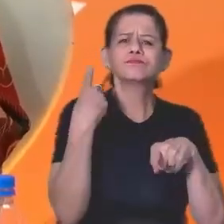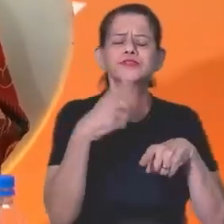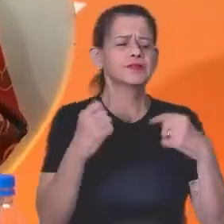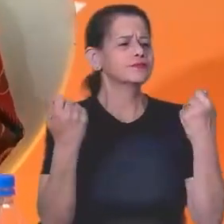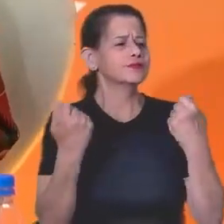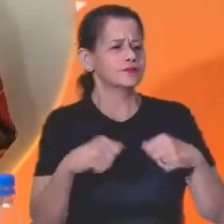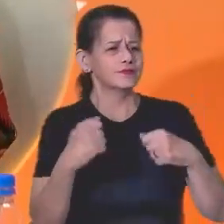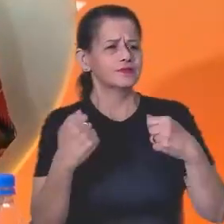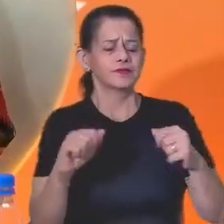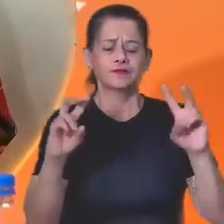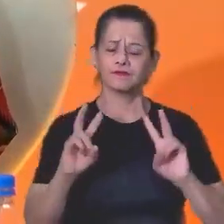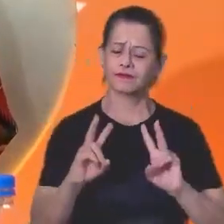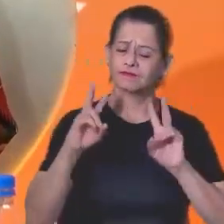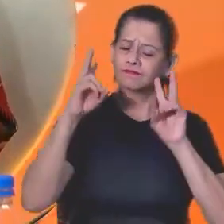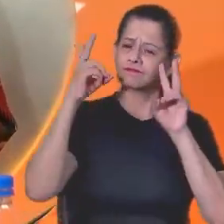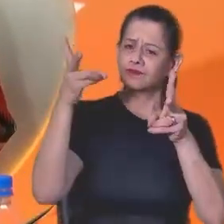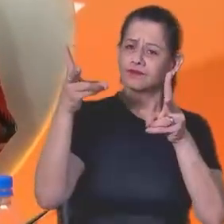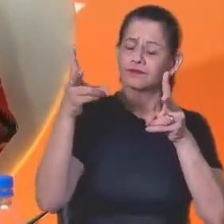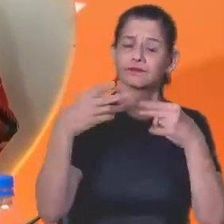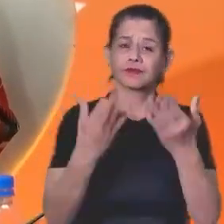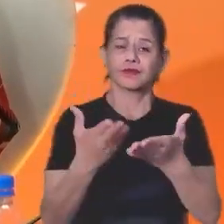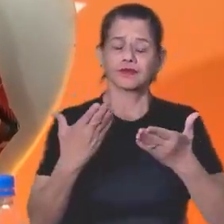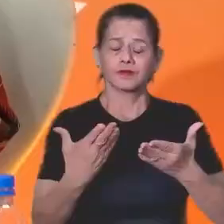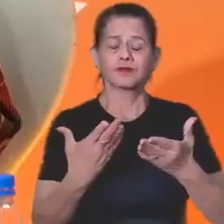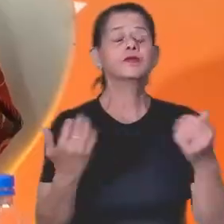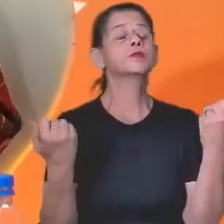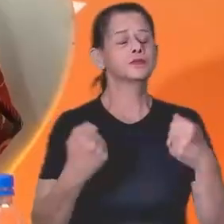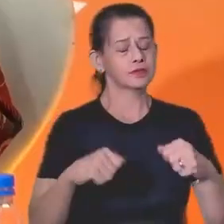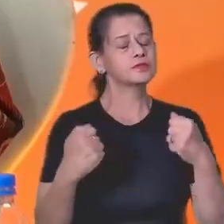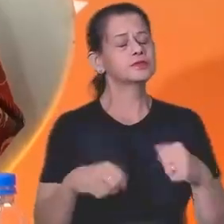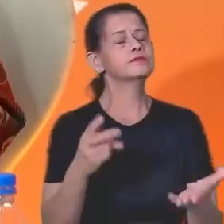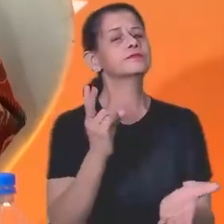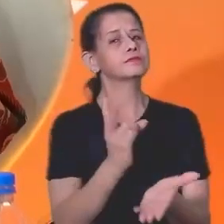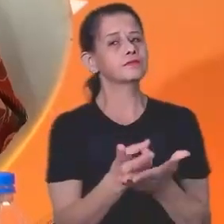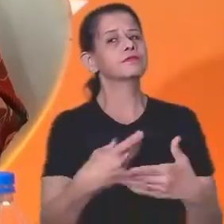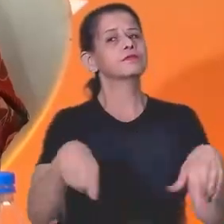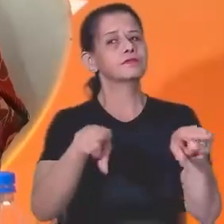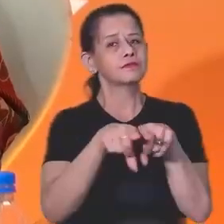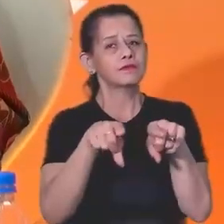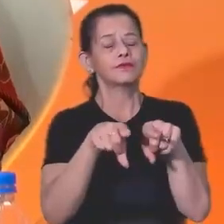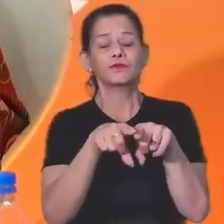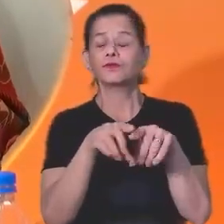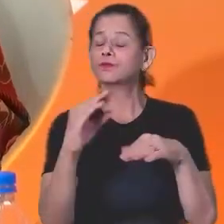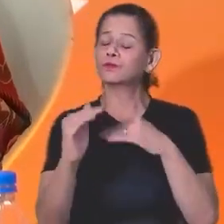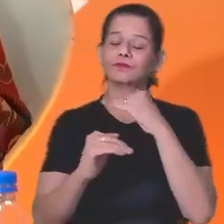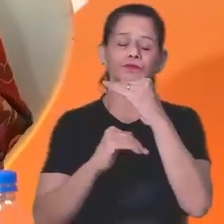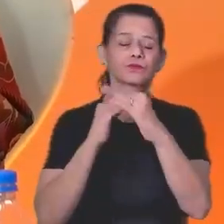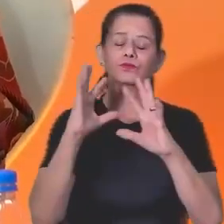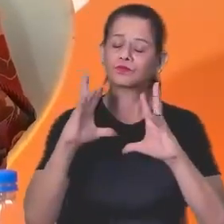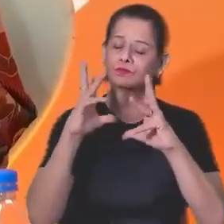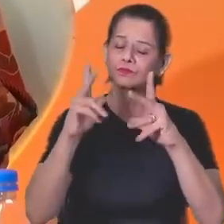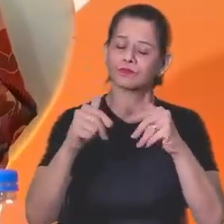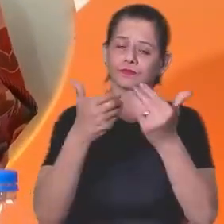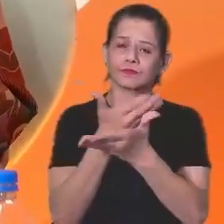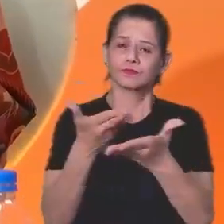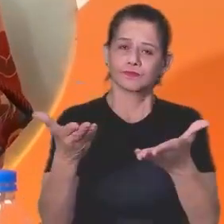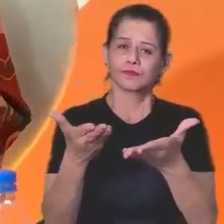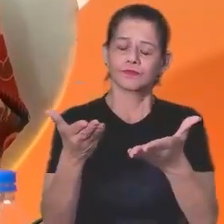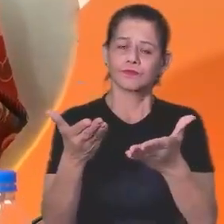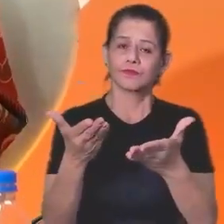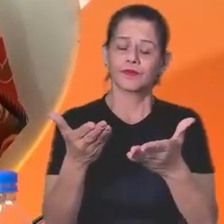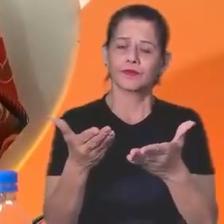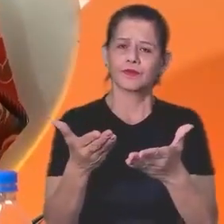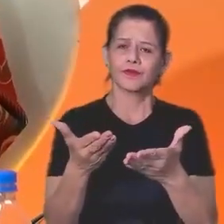tons de marrom, bege, laranja, azul, verde e preto, e calça larga branca. Leva no pescoço o crachá dos participantes